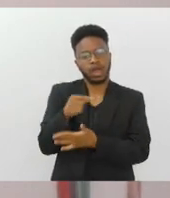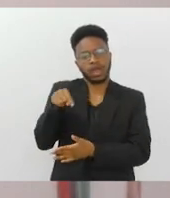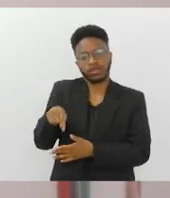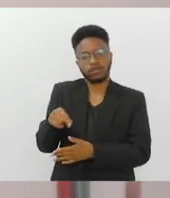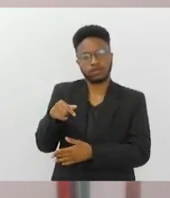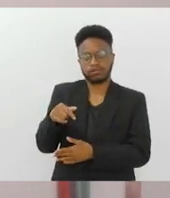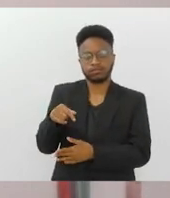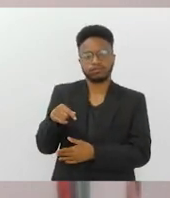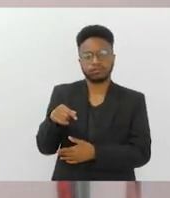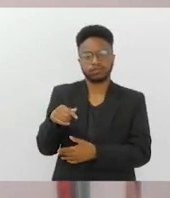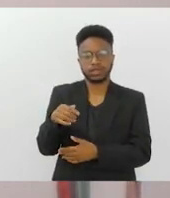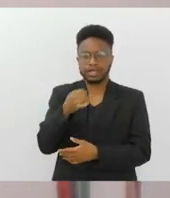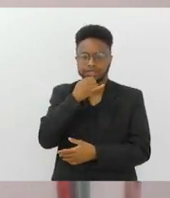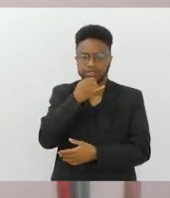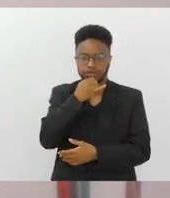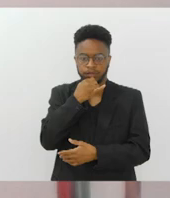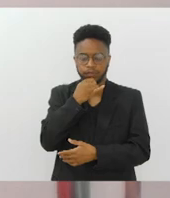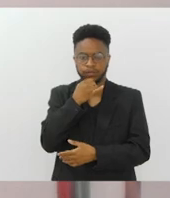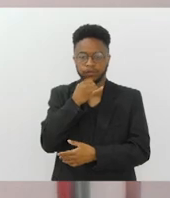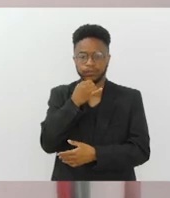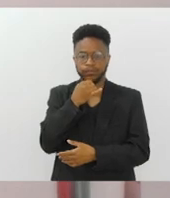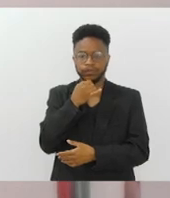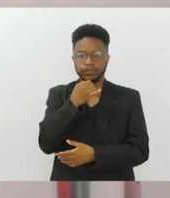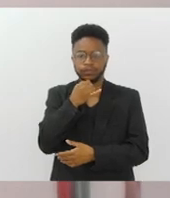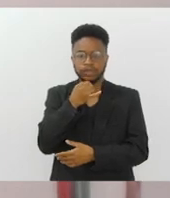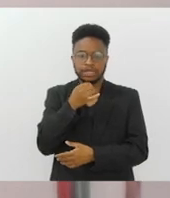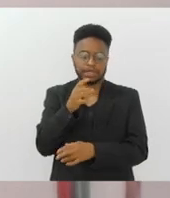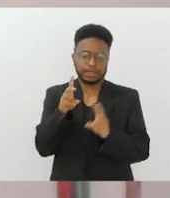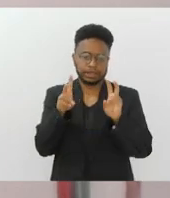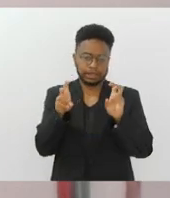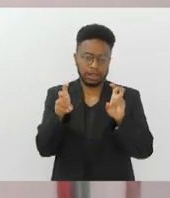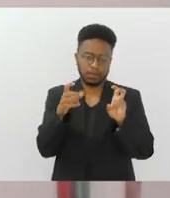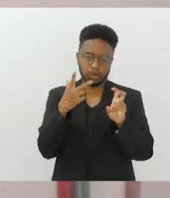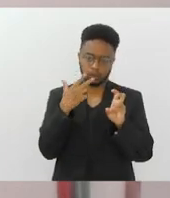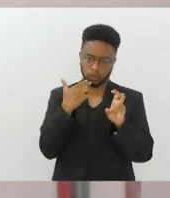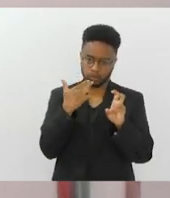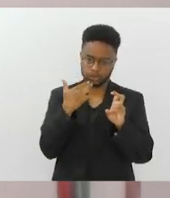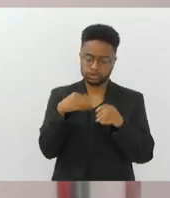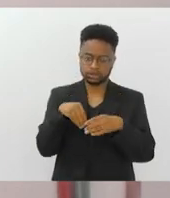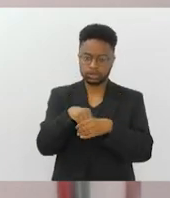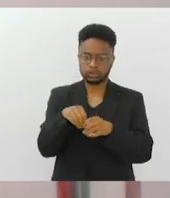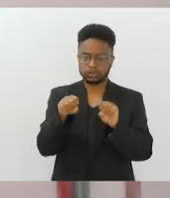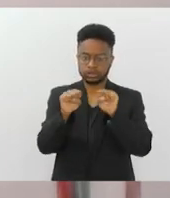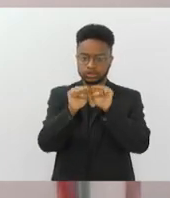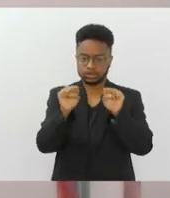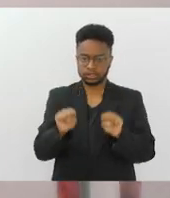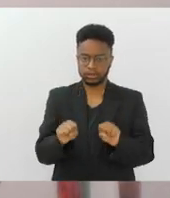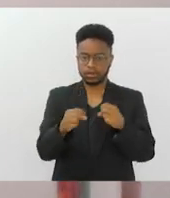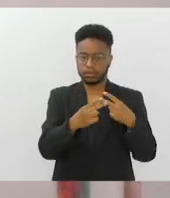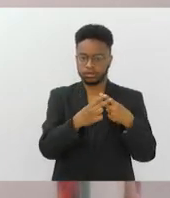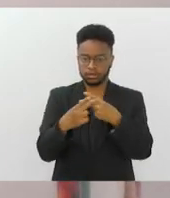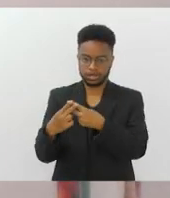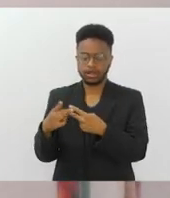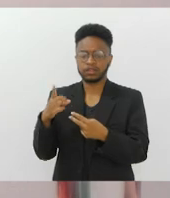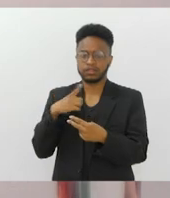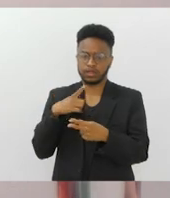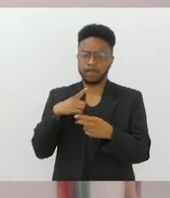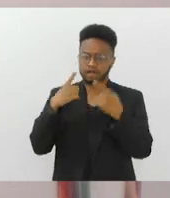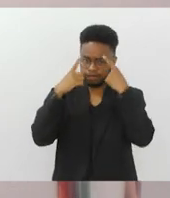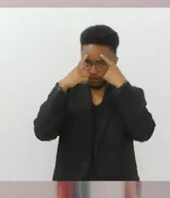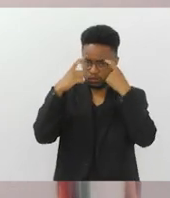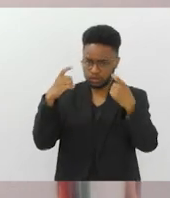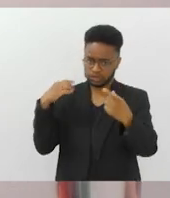diferenciação, né? A gente sabe, por exemplo, que a questão nutricional no sistema prisional é uma violência histórica, né,